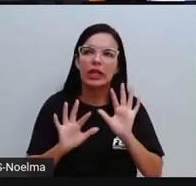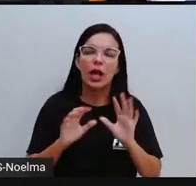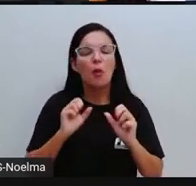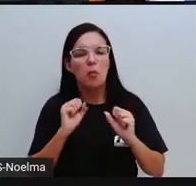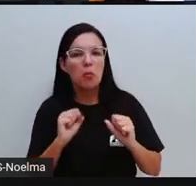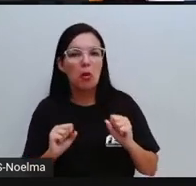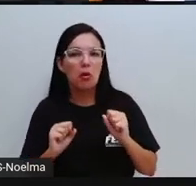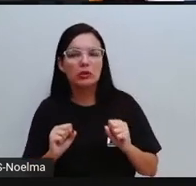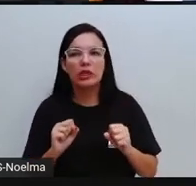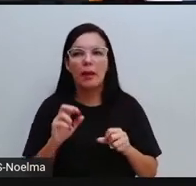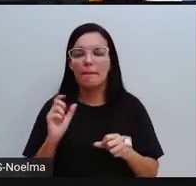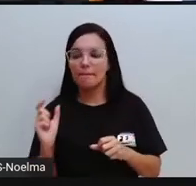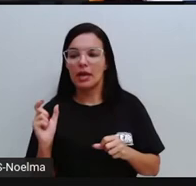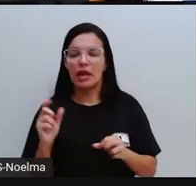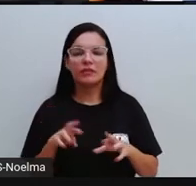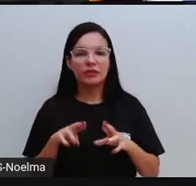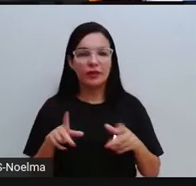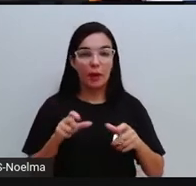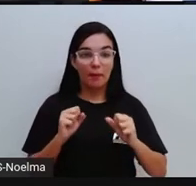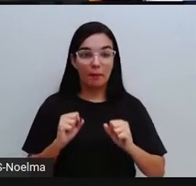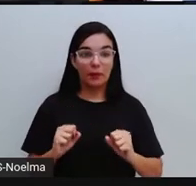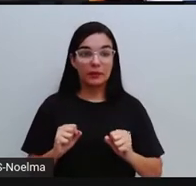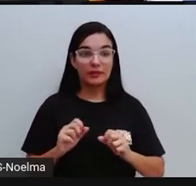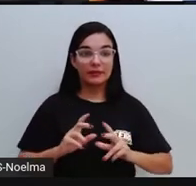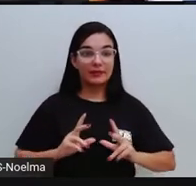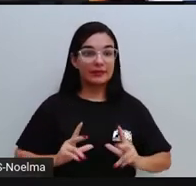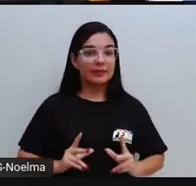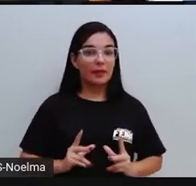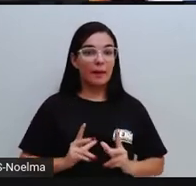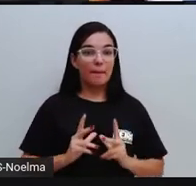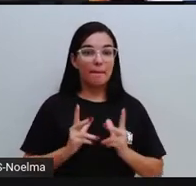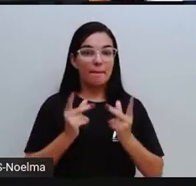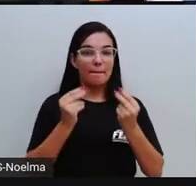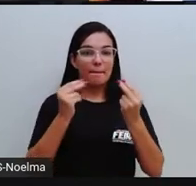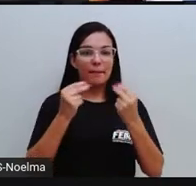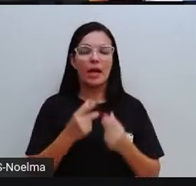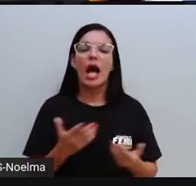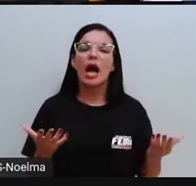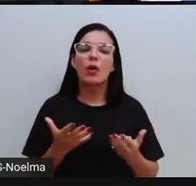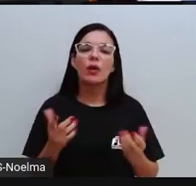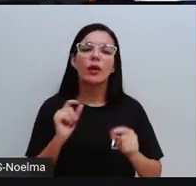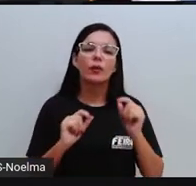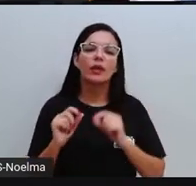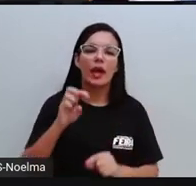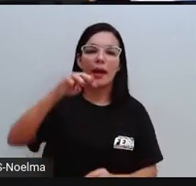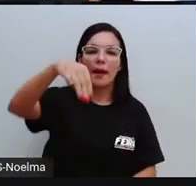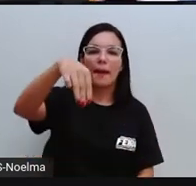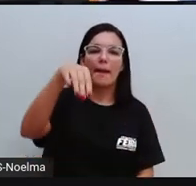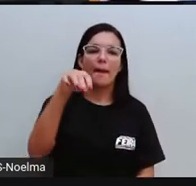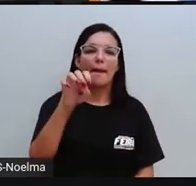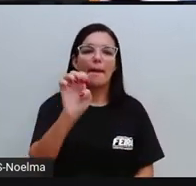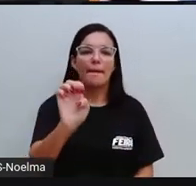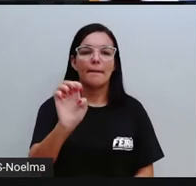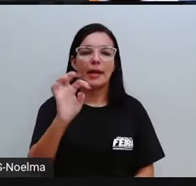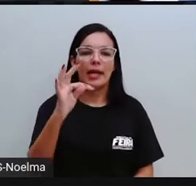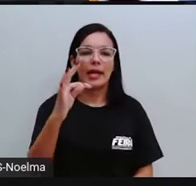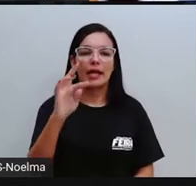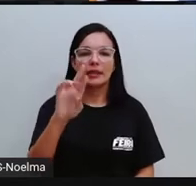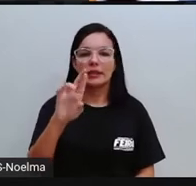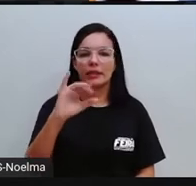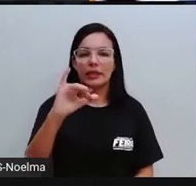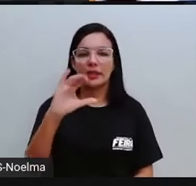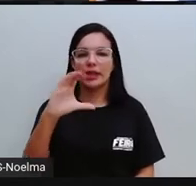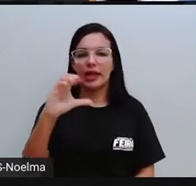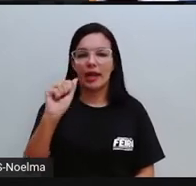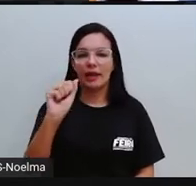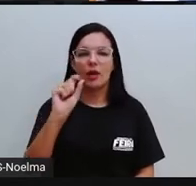enriquecem mais o seu texto, tá? A métrica. A métrica é a sílaba poética.